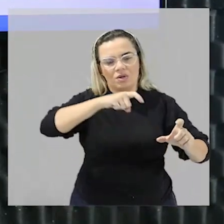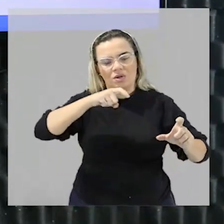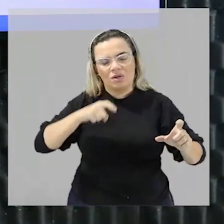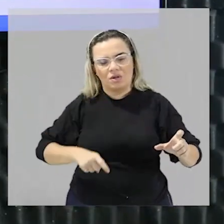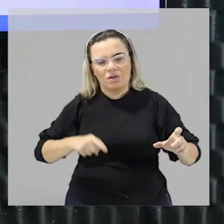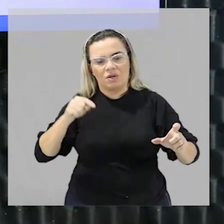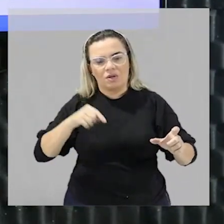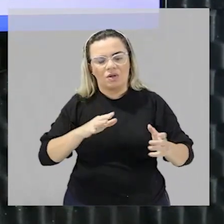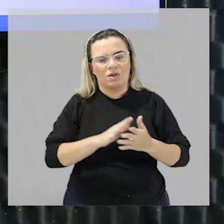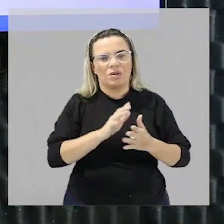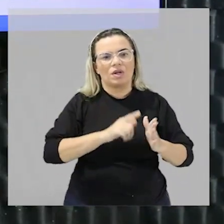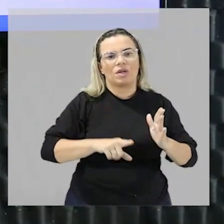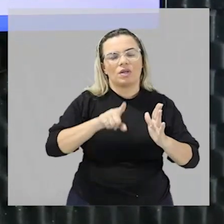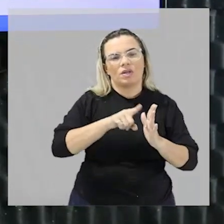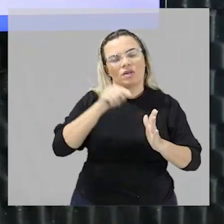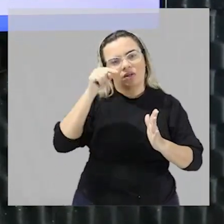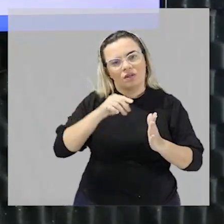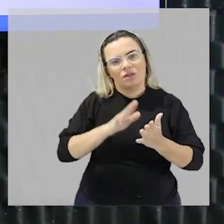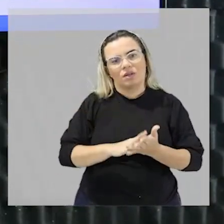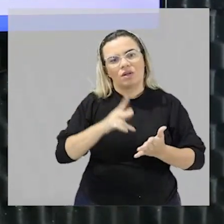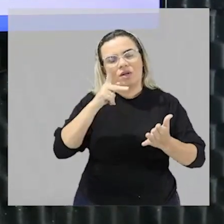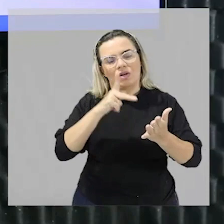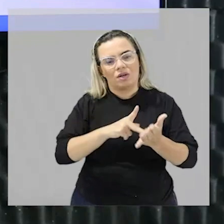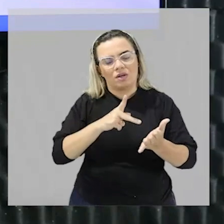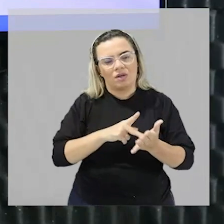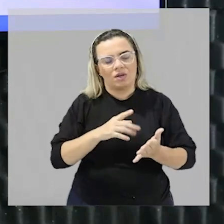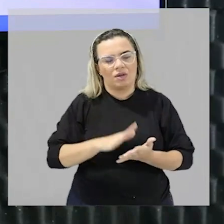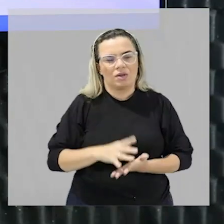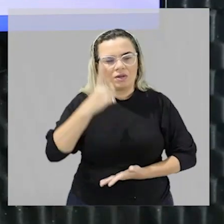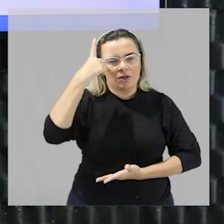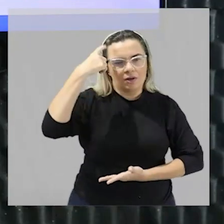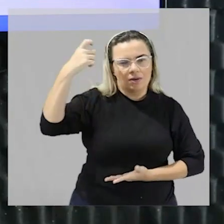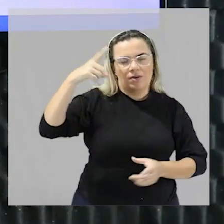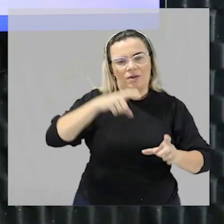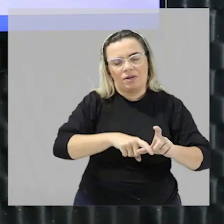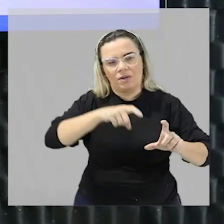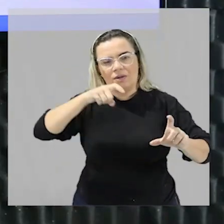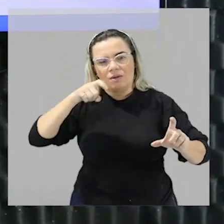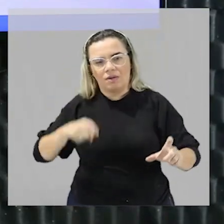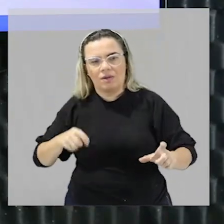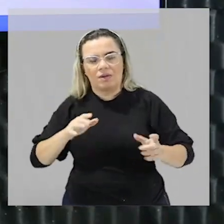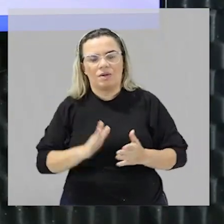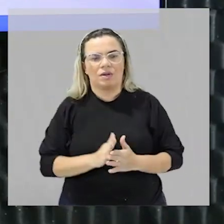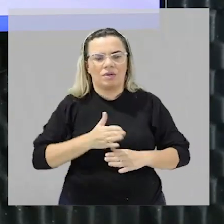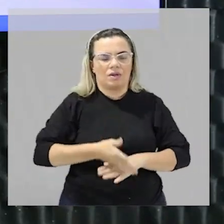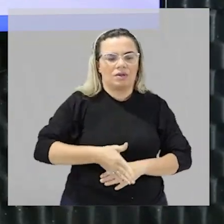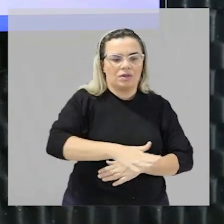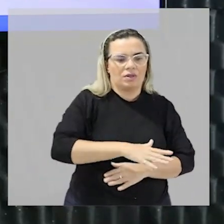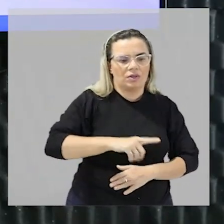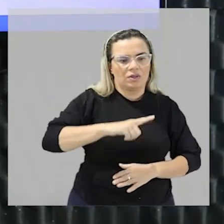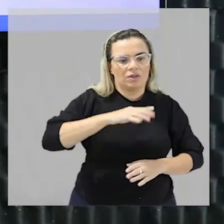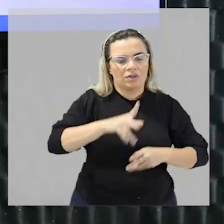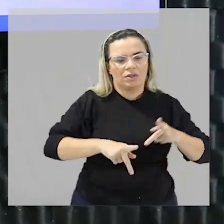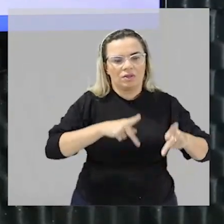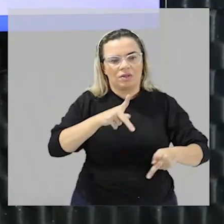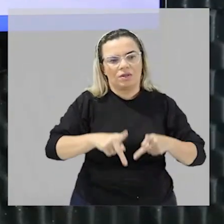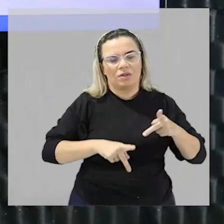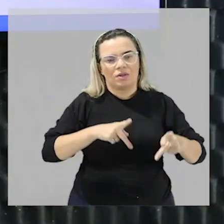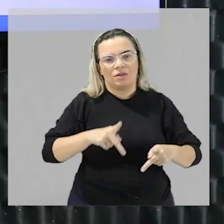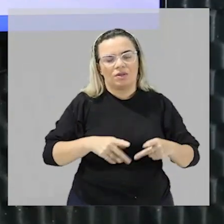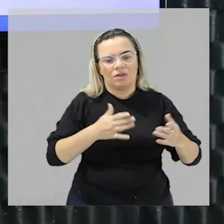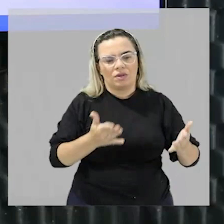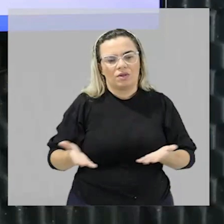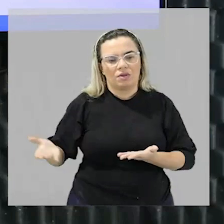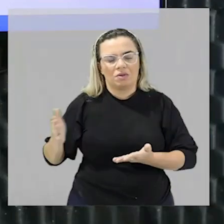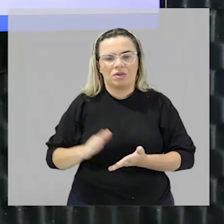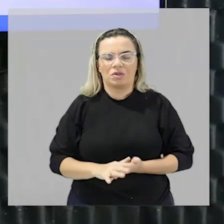interessante legitimar a ideia de uma independência com participação popular, foi o que acabou não acontecendo lá no